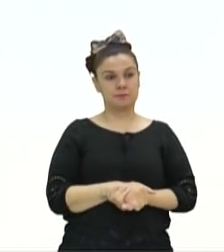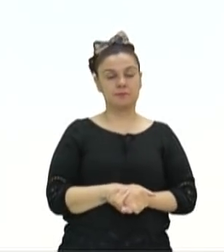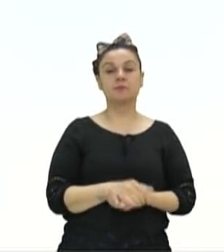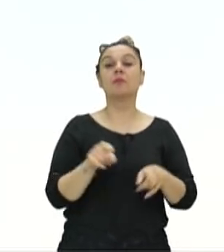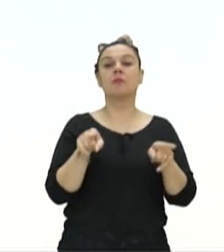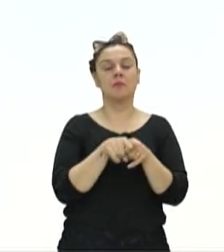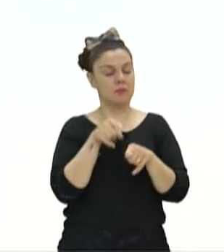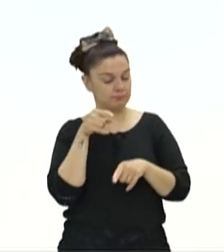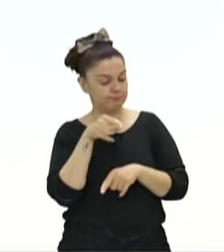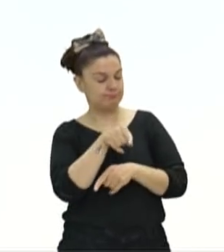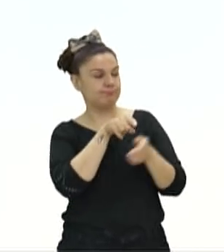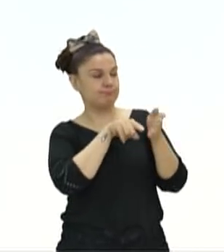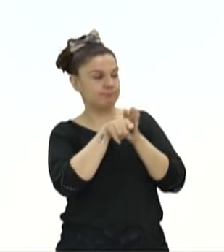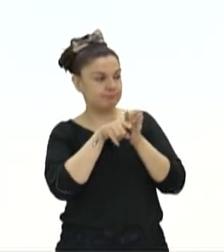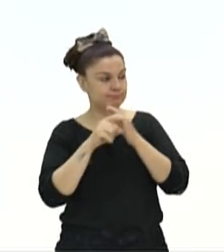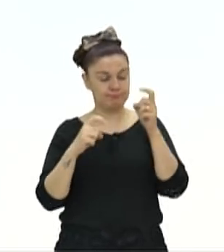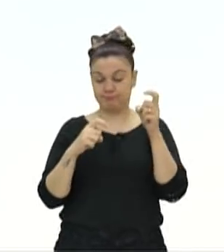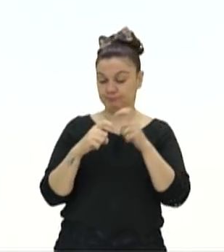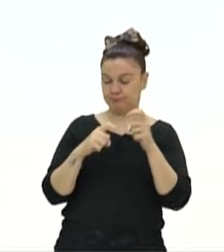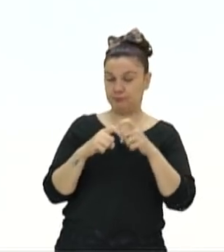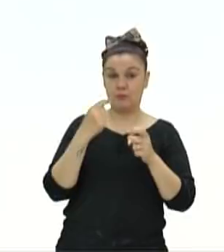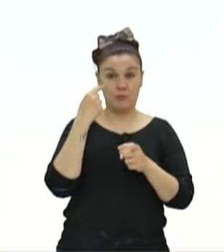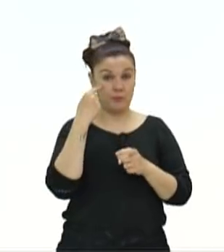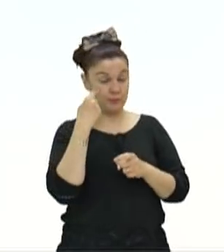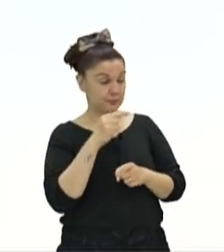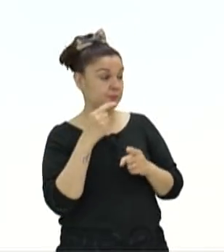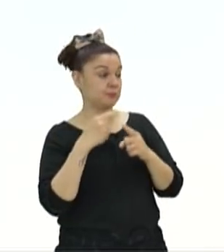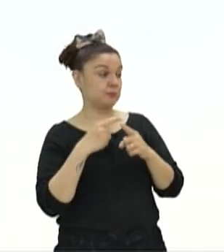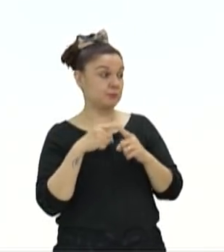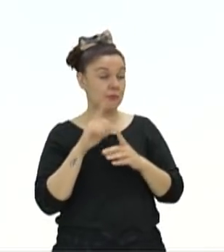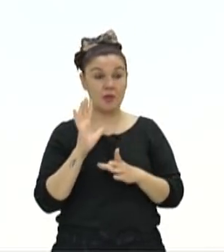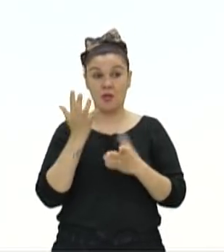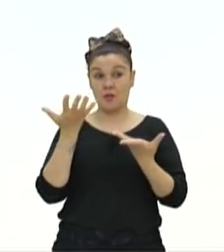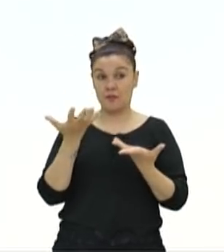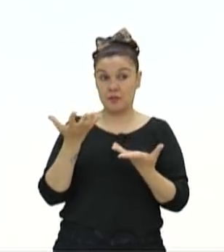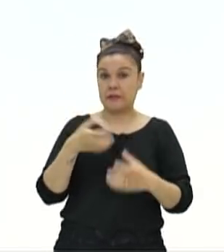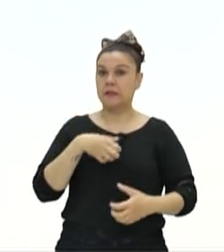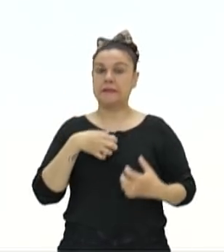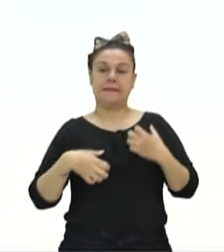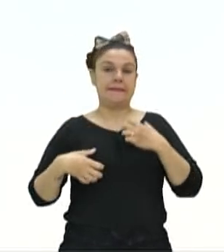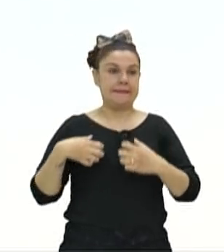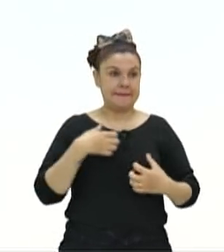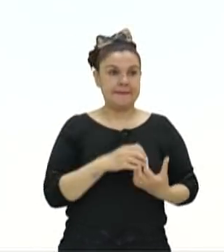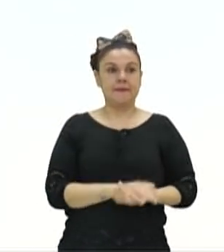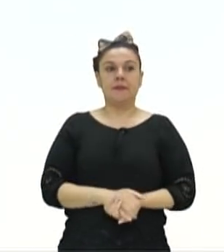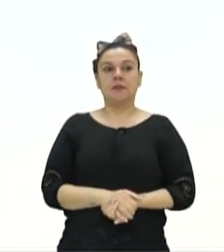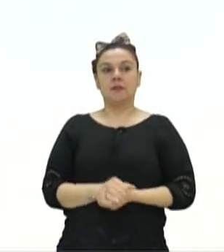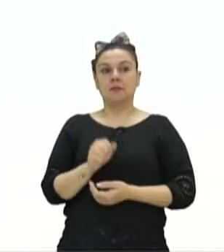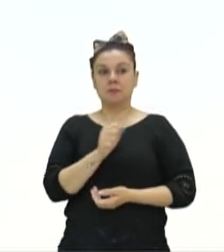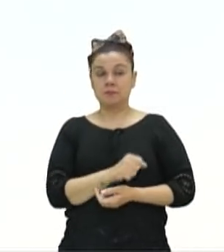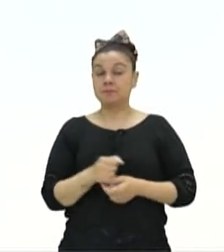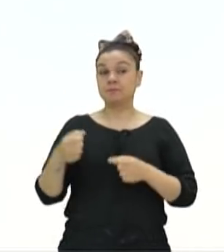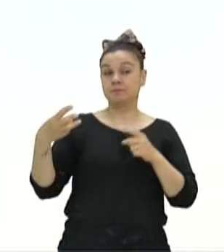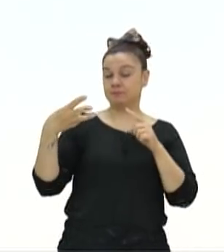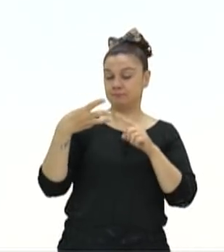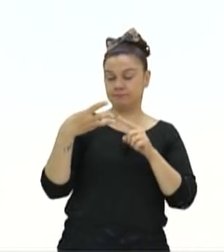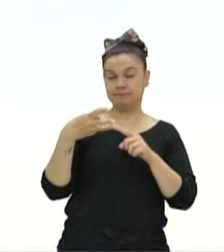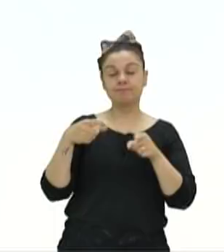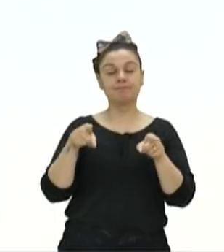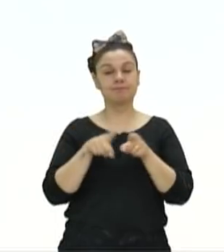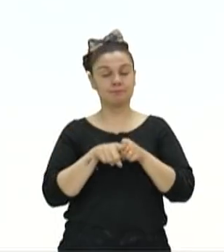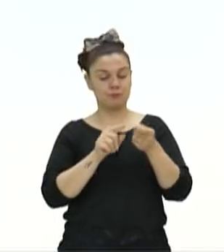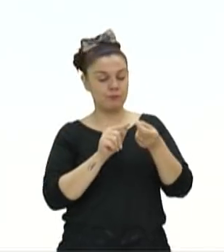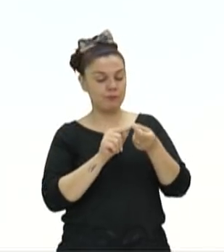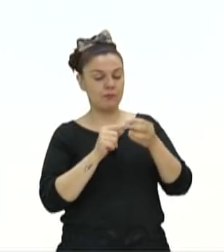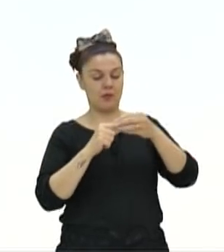Também precisa, né, de um médico para identificar a causa. Às vezes é só ansiedade mesmo, tá? E um outro